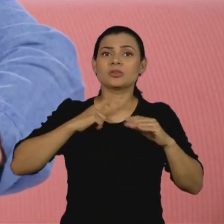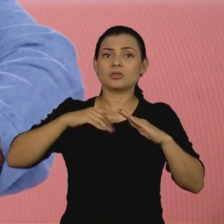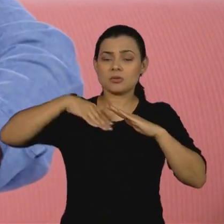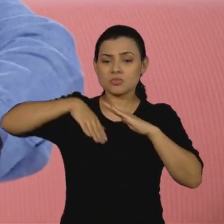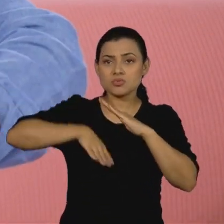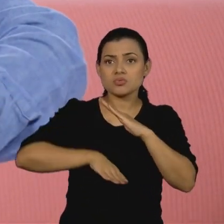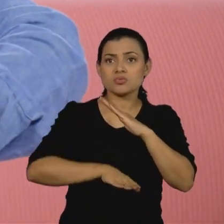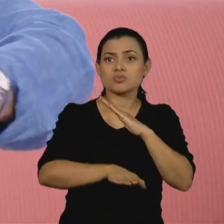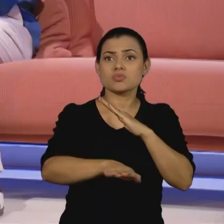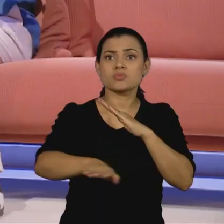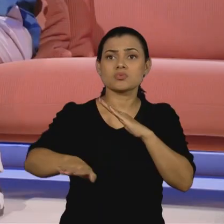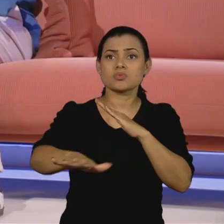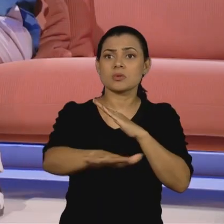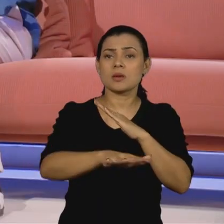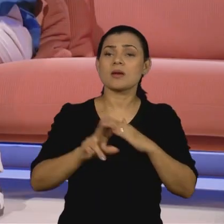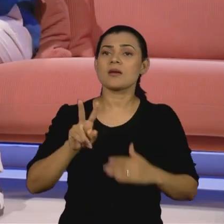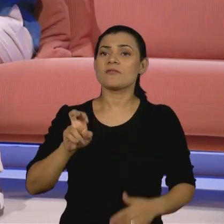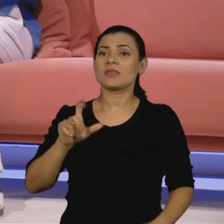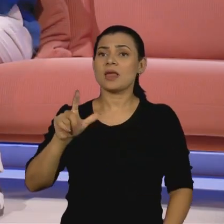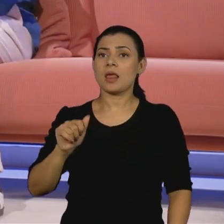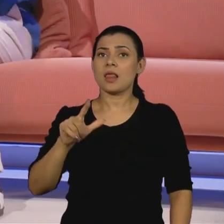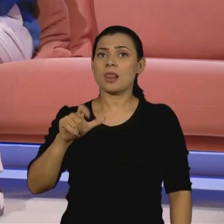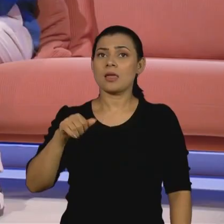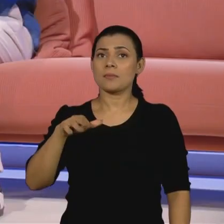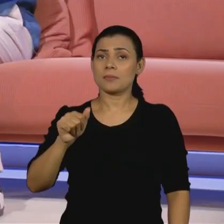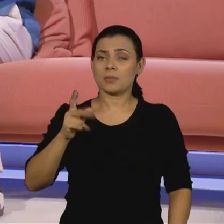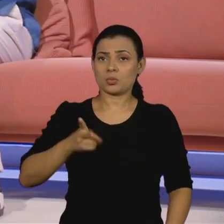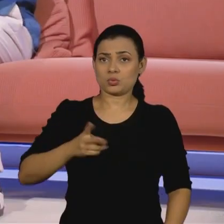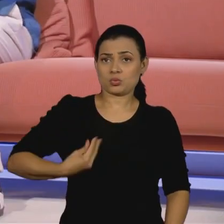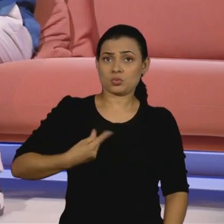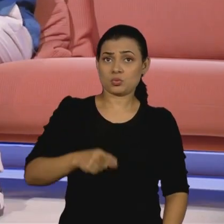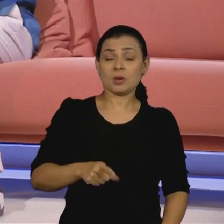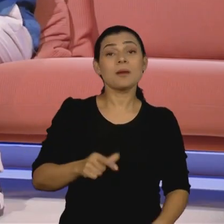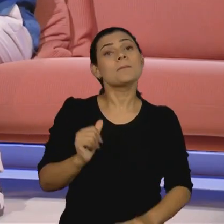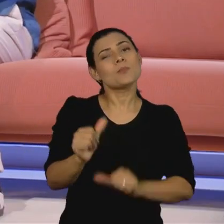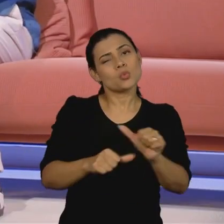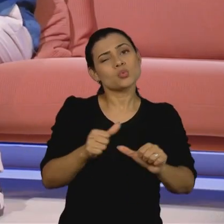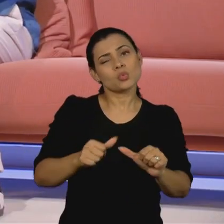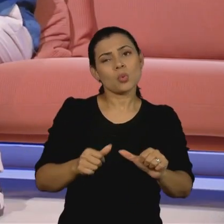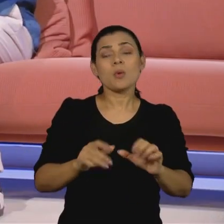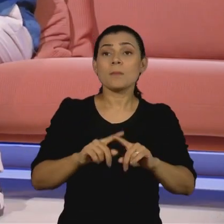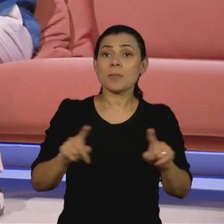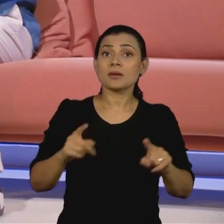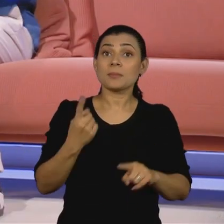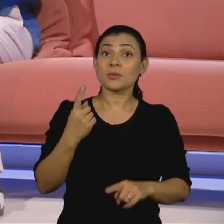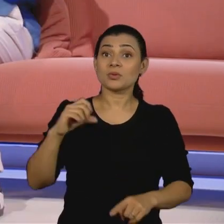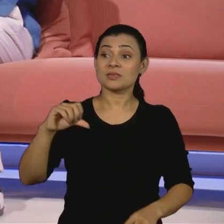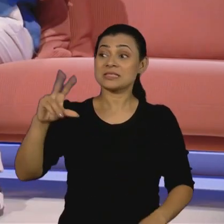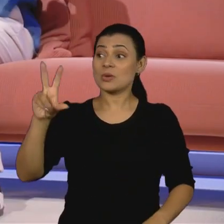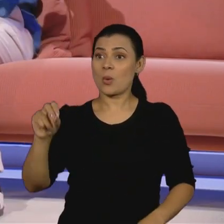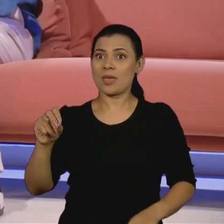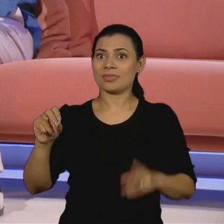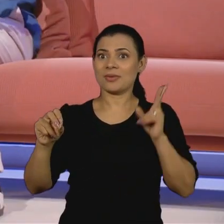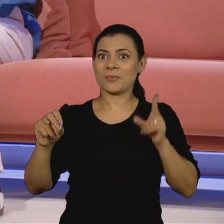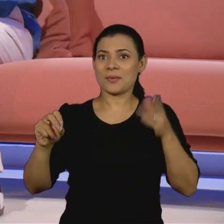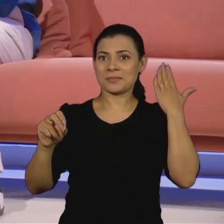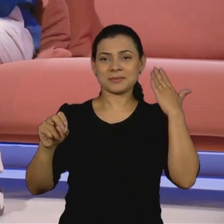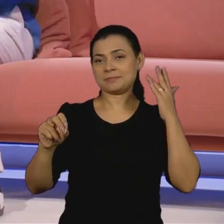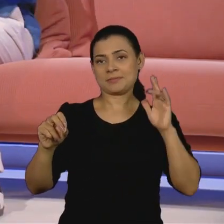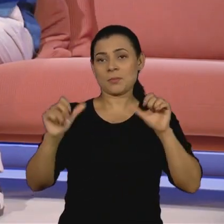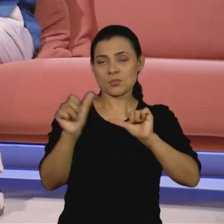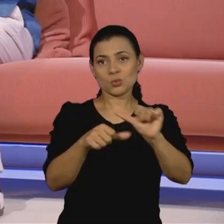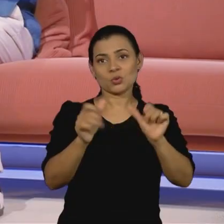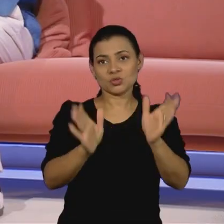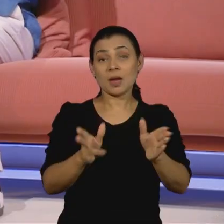baixada, Vilalhão. Existe a Vilalhão ainda, maravilha, agora já não é mais como era em 1950. Mas era uma